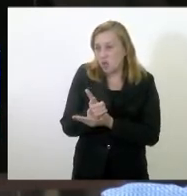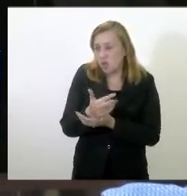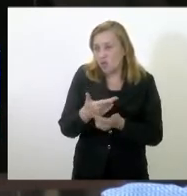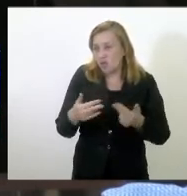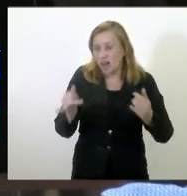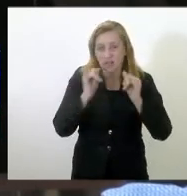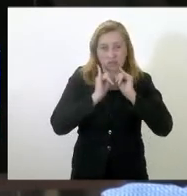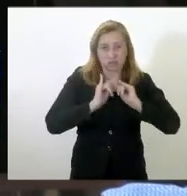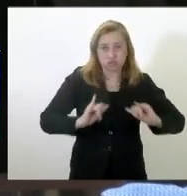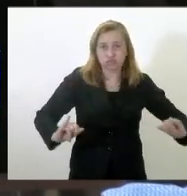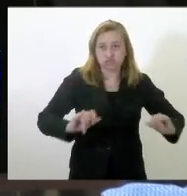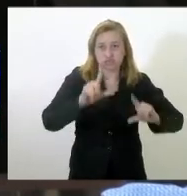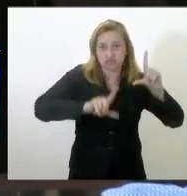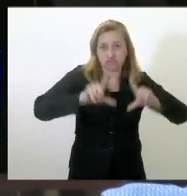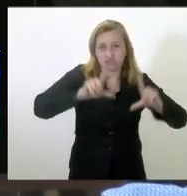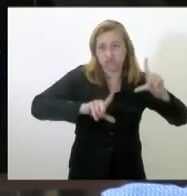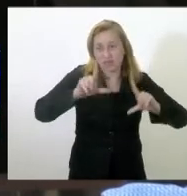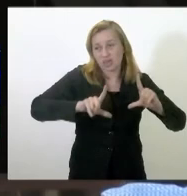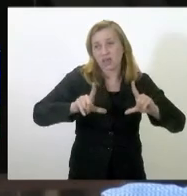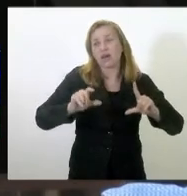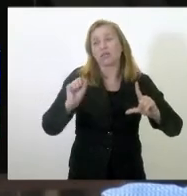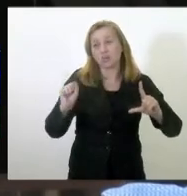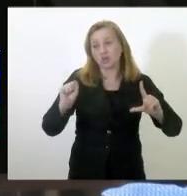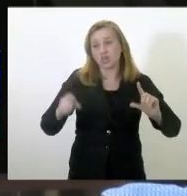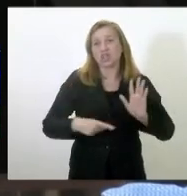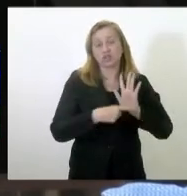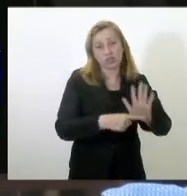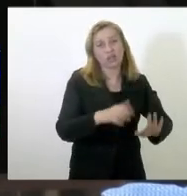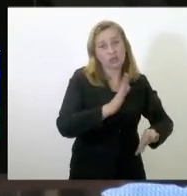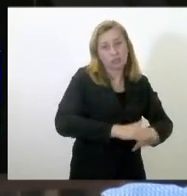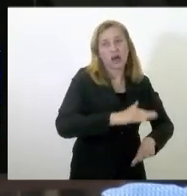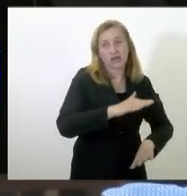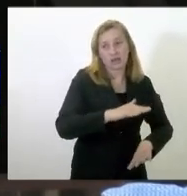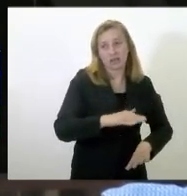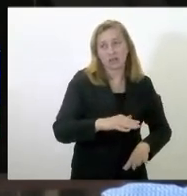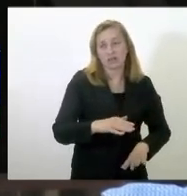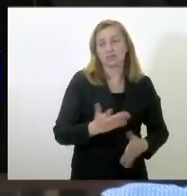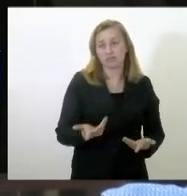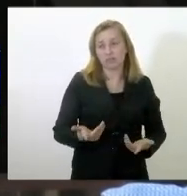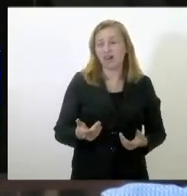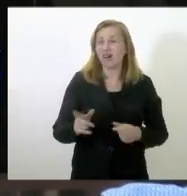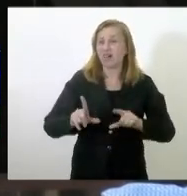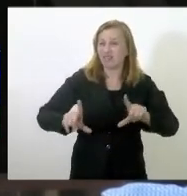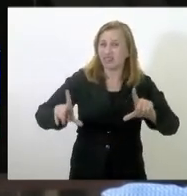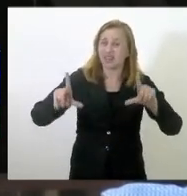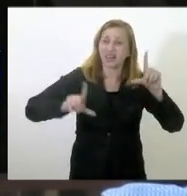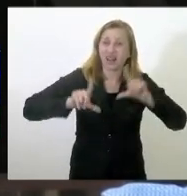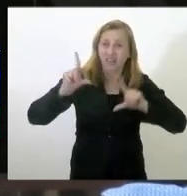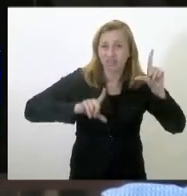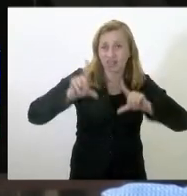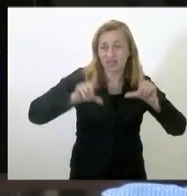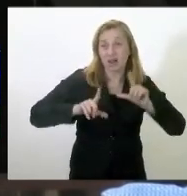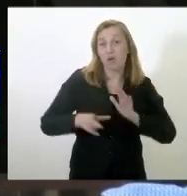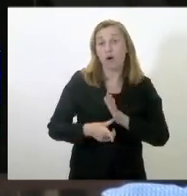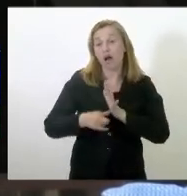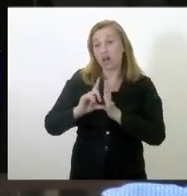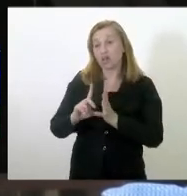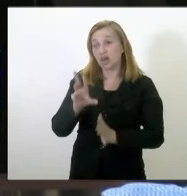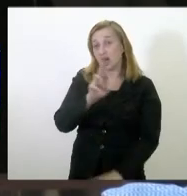serviria para dar mais auxílio emergencial. Mas na televisão, era antes do